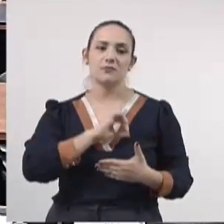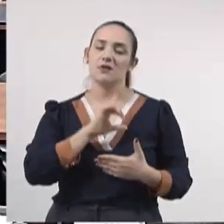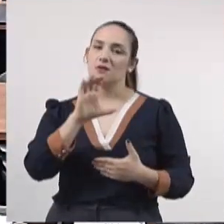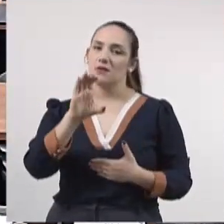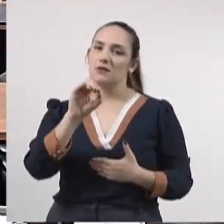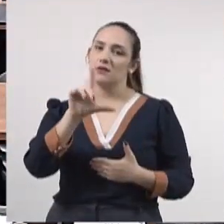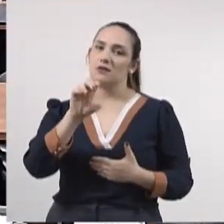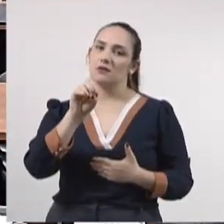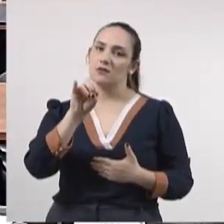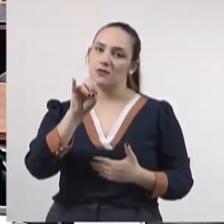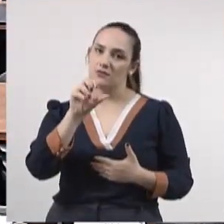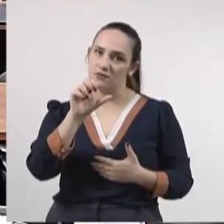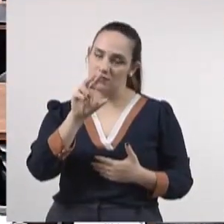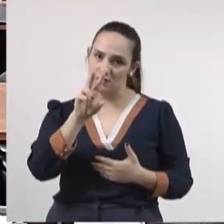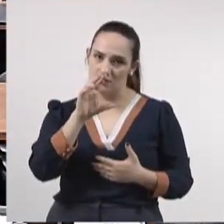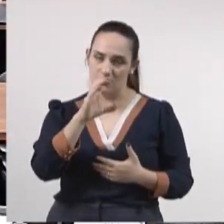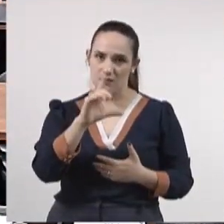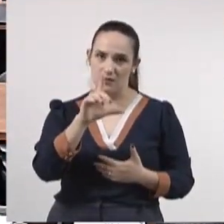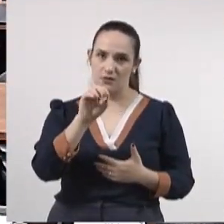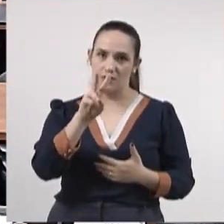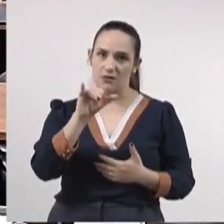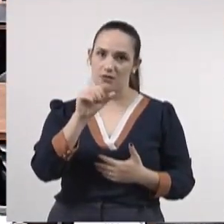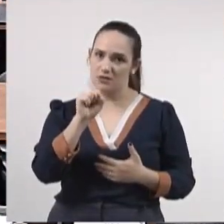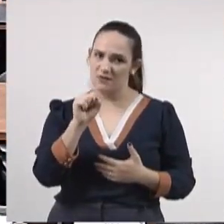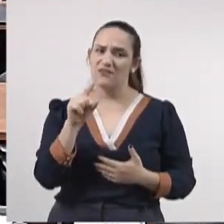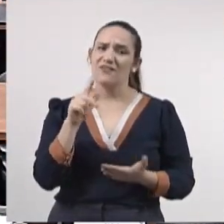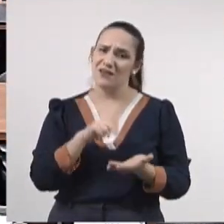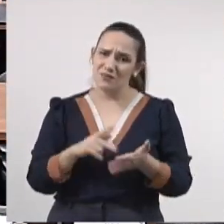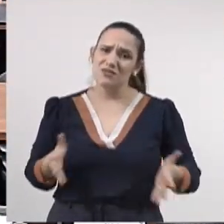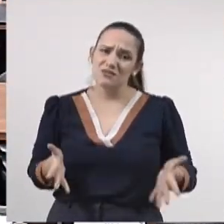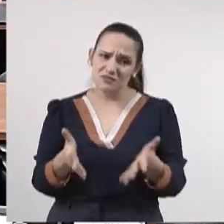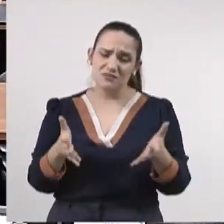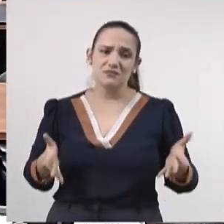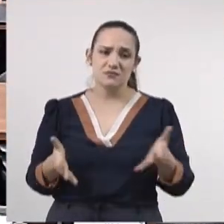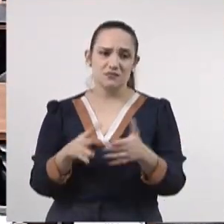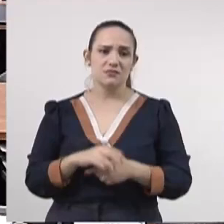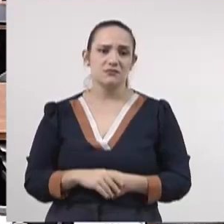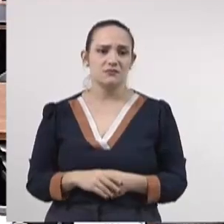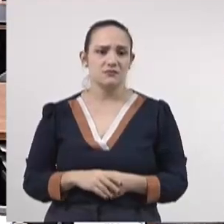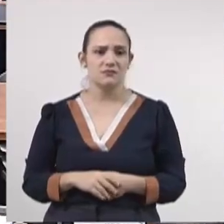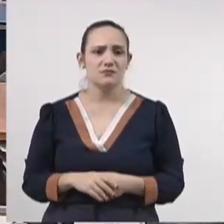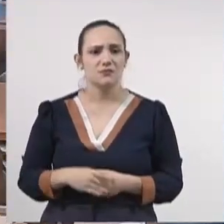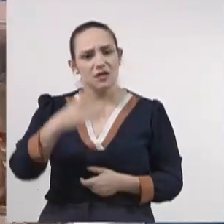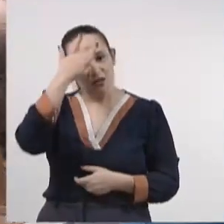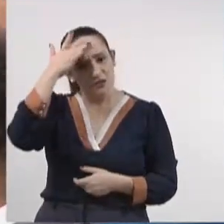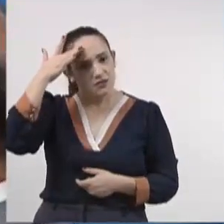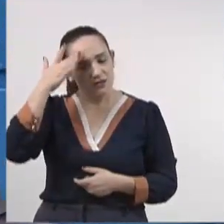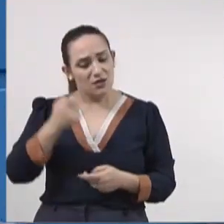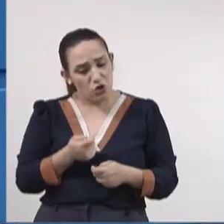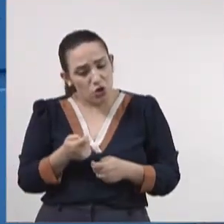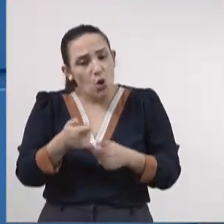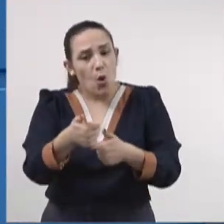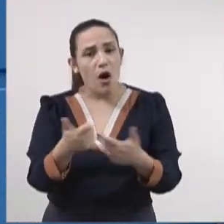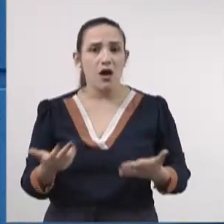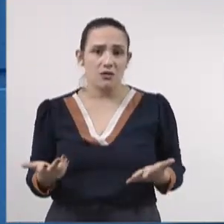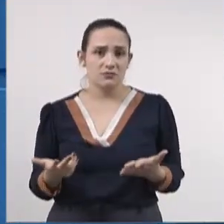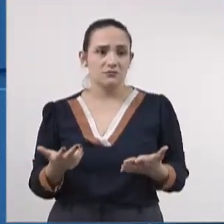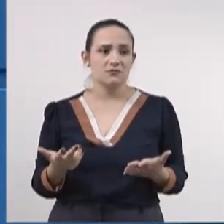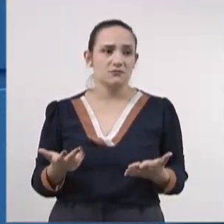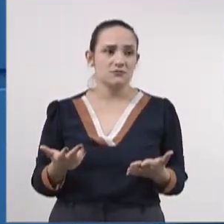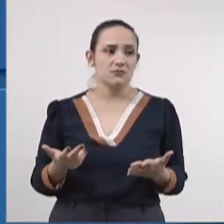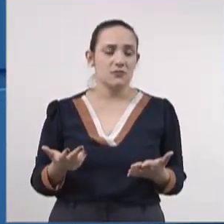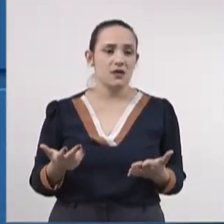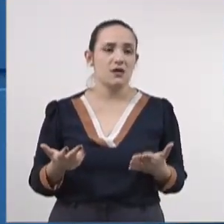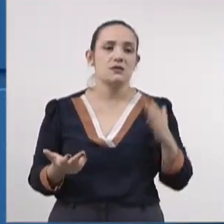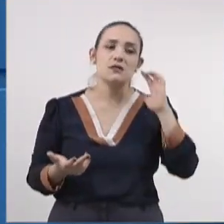né que veio nos trazer essas informações para incentivar realmente né as pessoas a doa